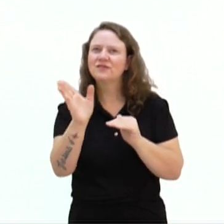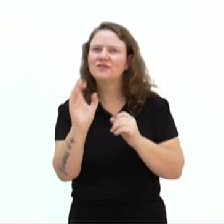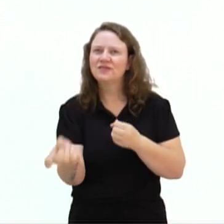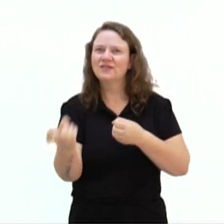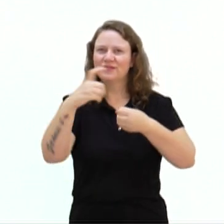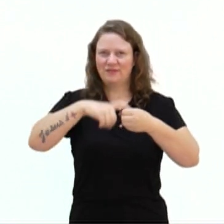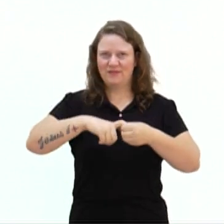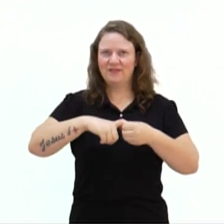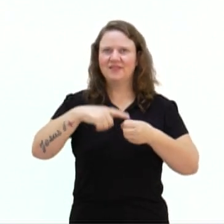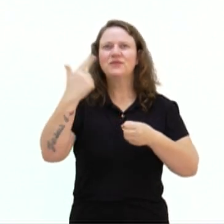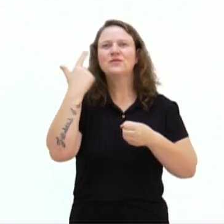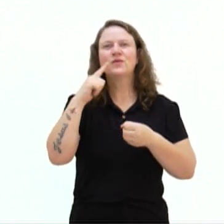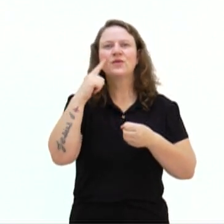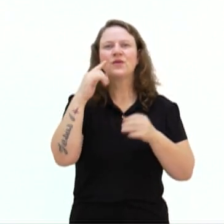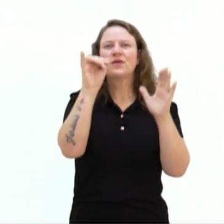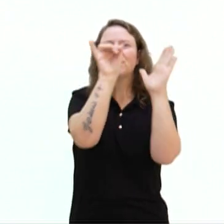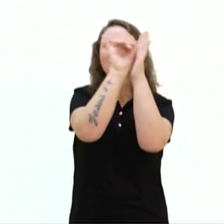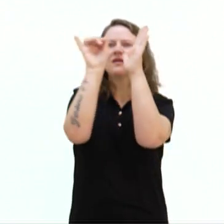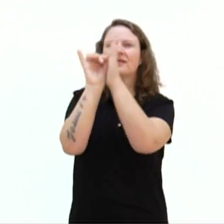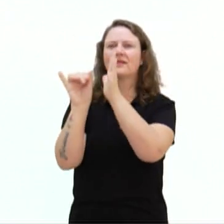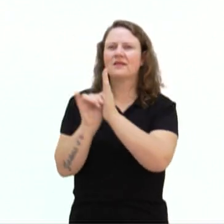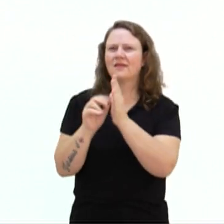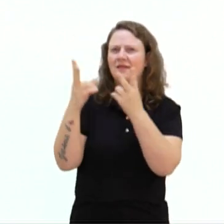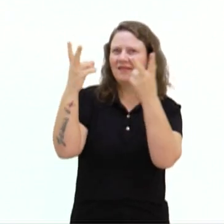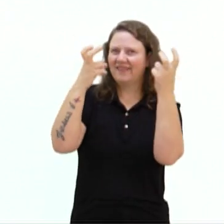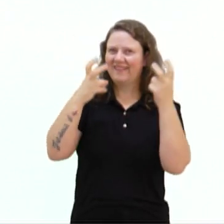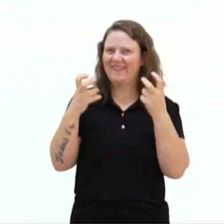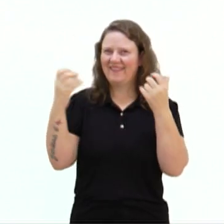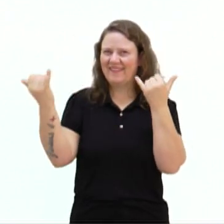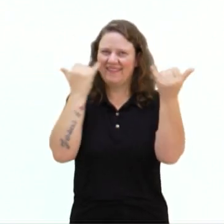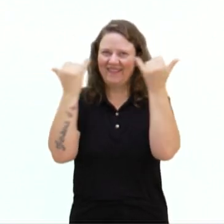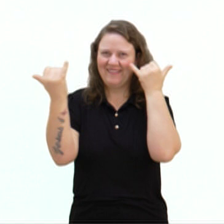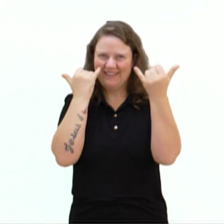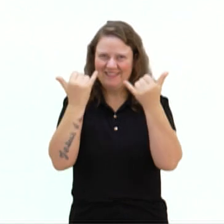para ver se vocês conseguiram identificar as informações.